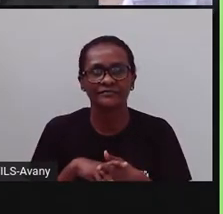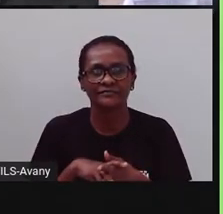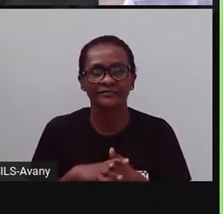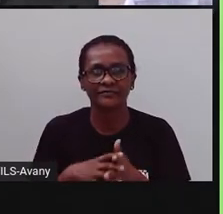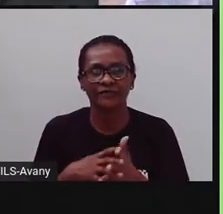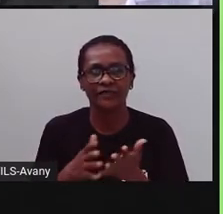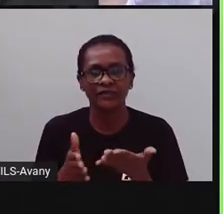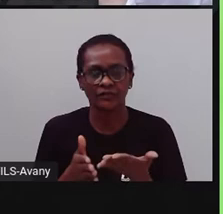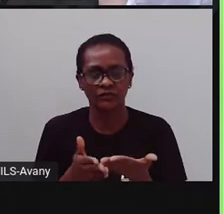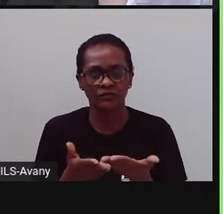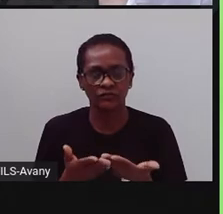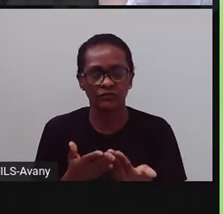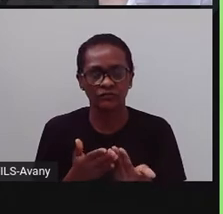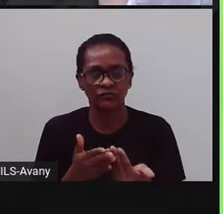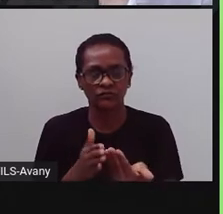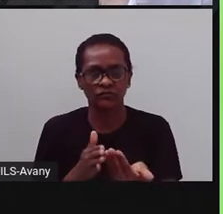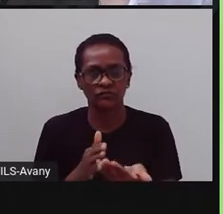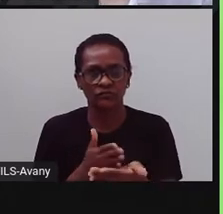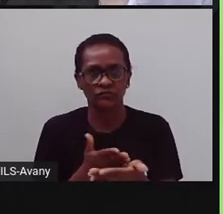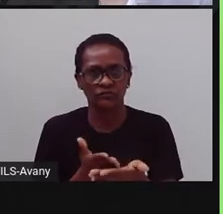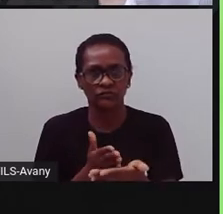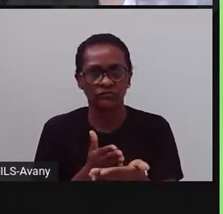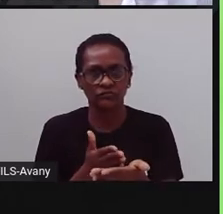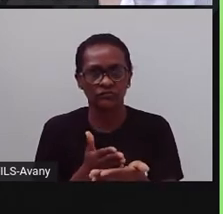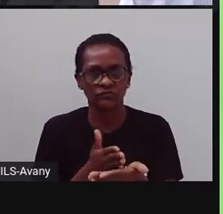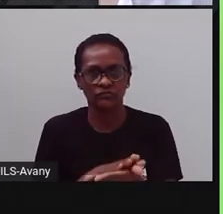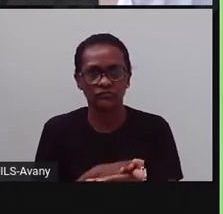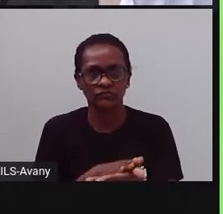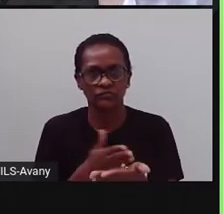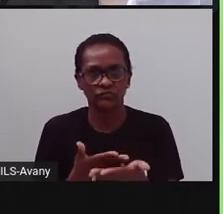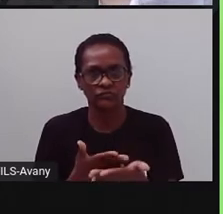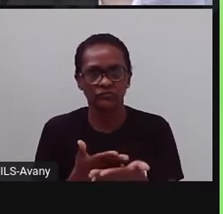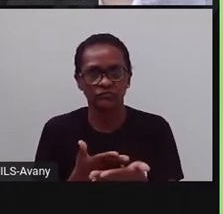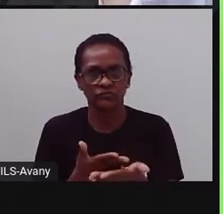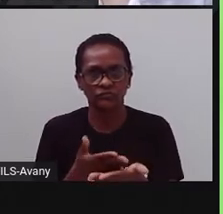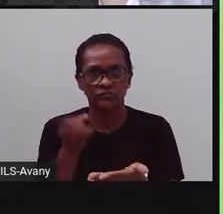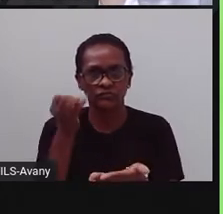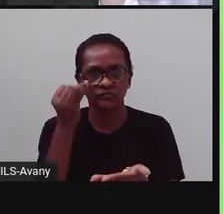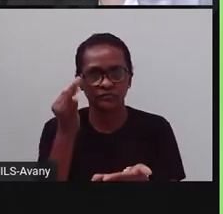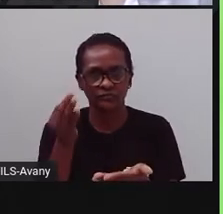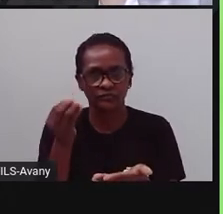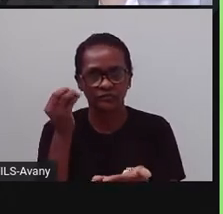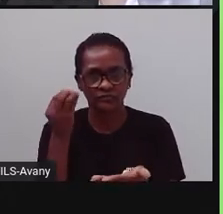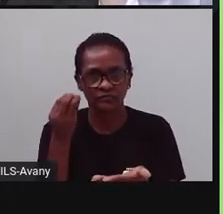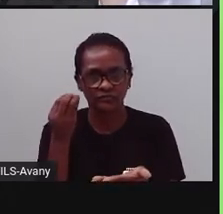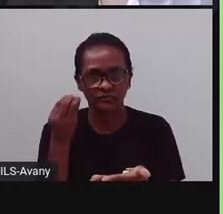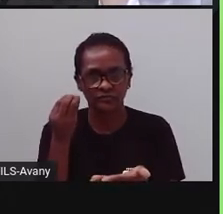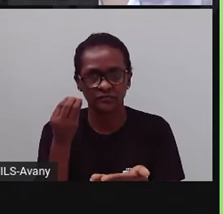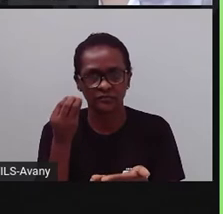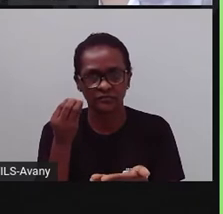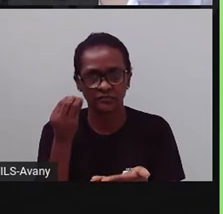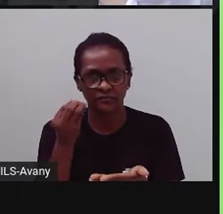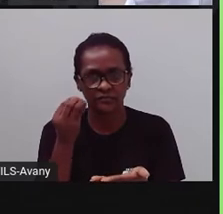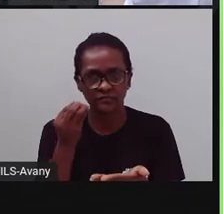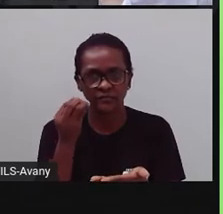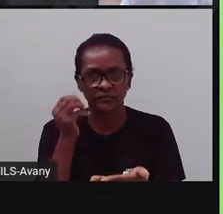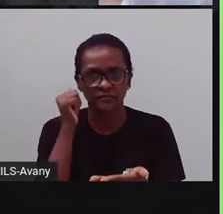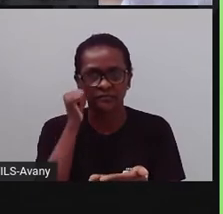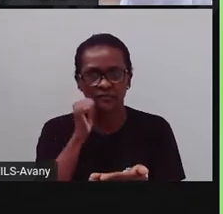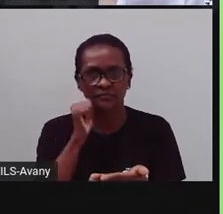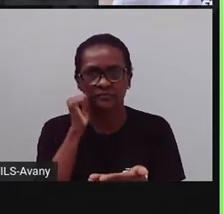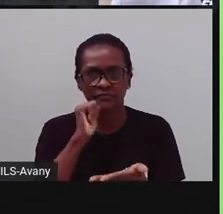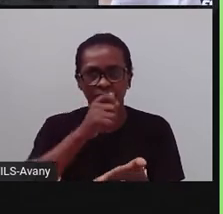contra-capa do livro e ele já dá uma dica sobre o que esse livro vai falar é o livro O nome da autora tá aqui